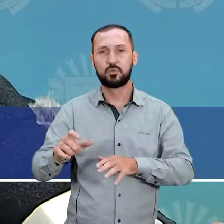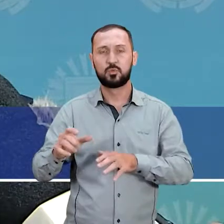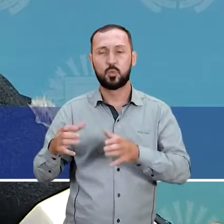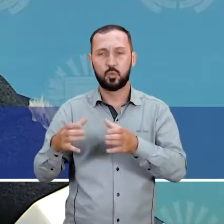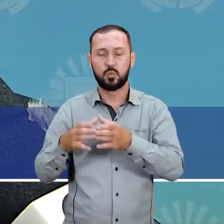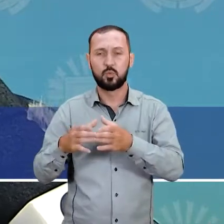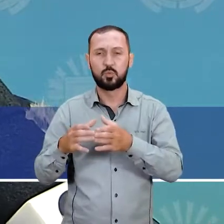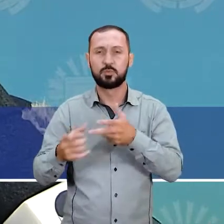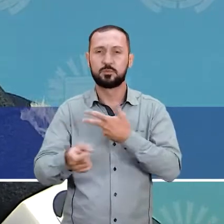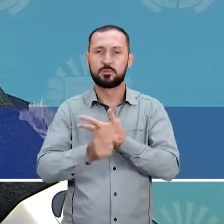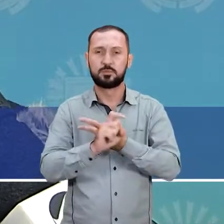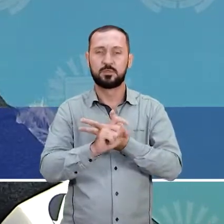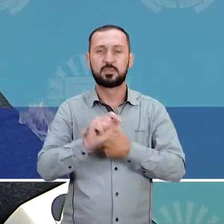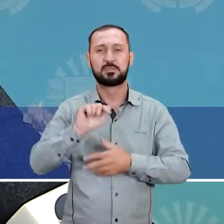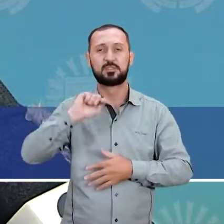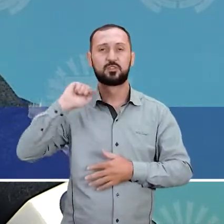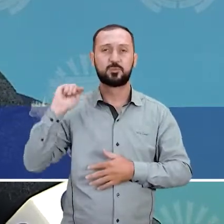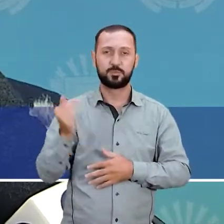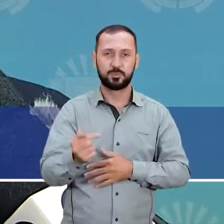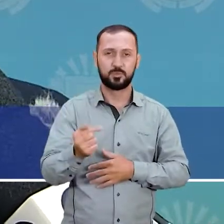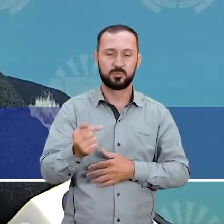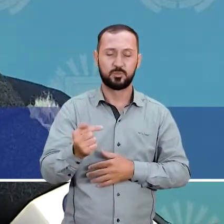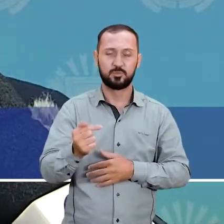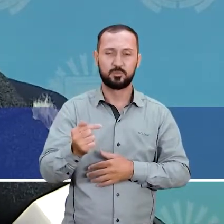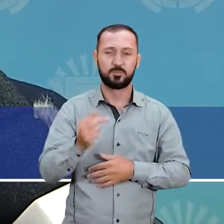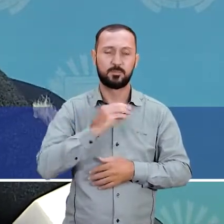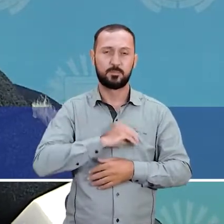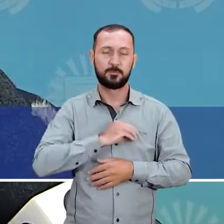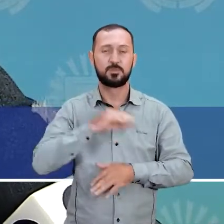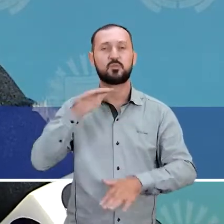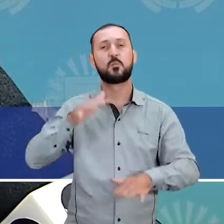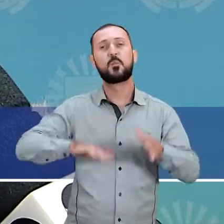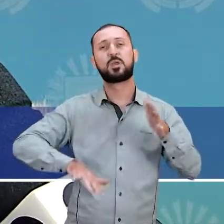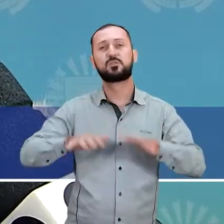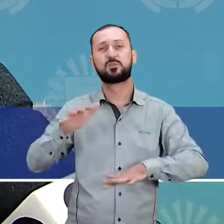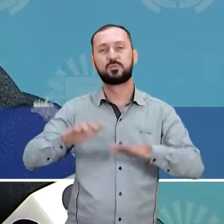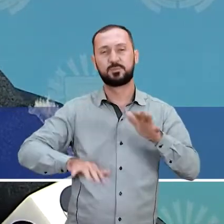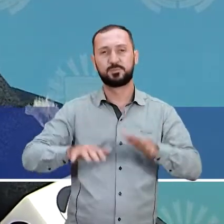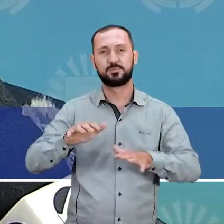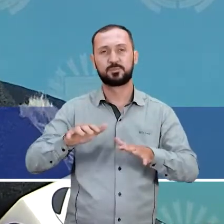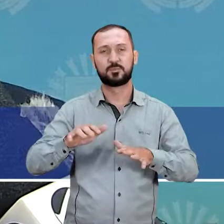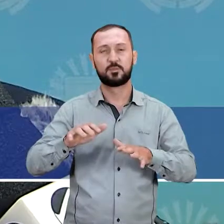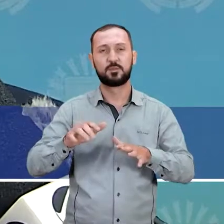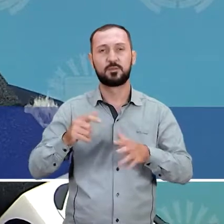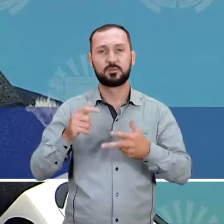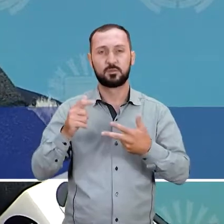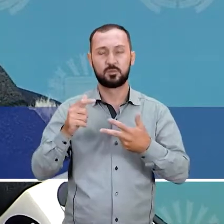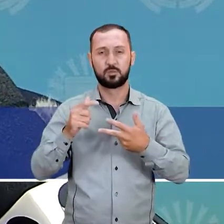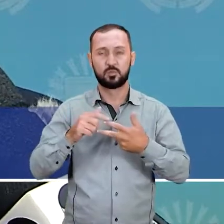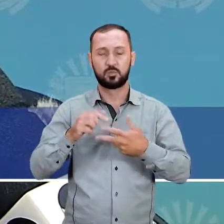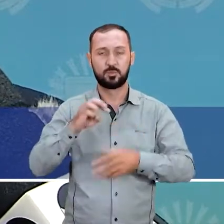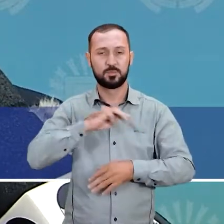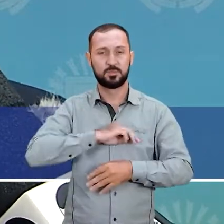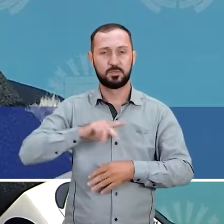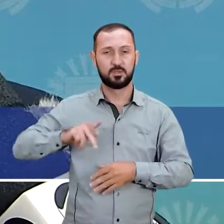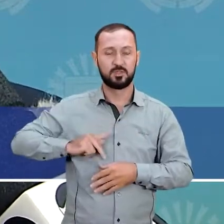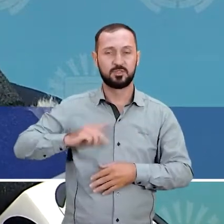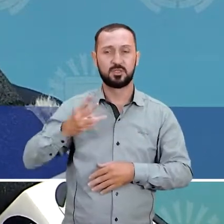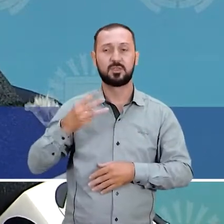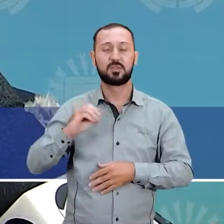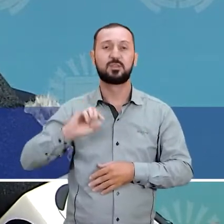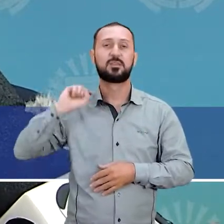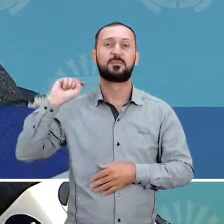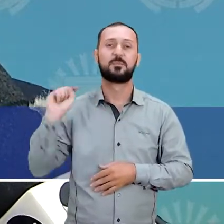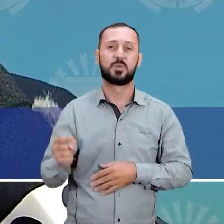dos servidores do Poder Executivo é de R$ 7.000. Um benefício médio dos membros do